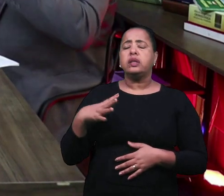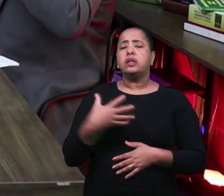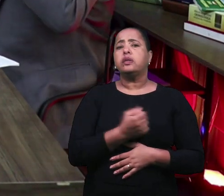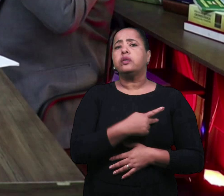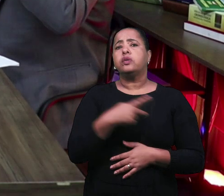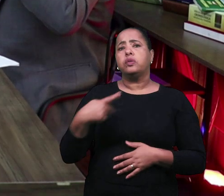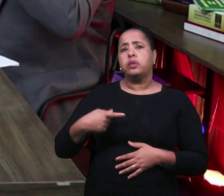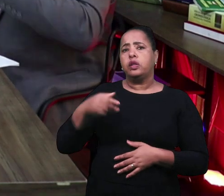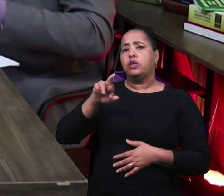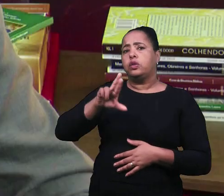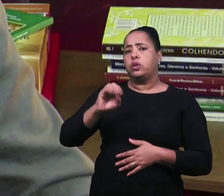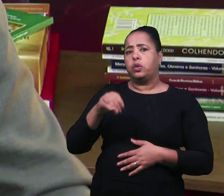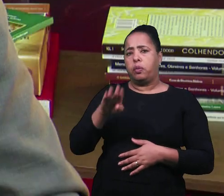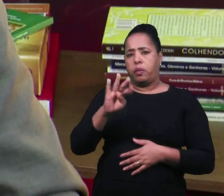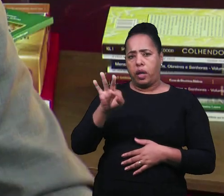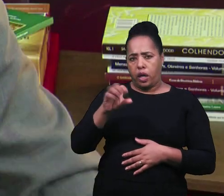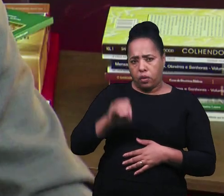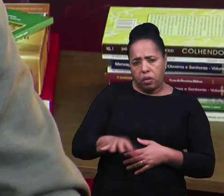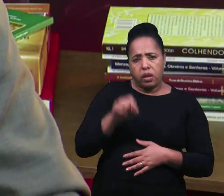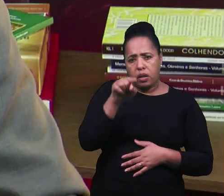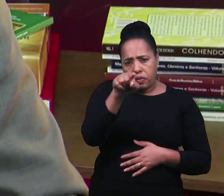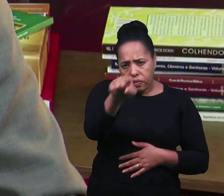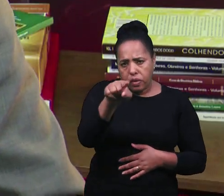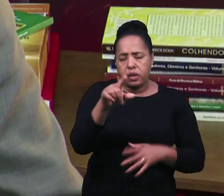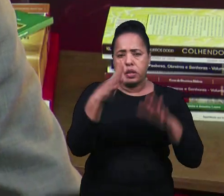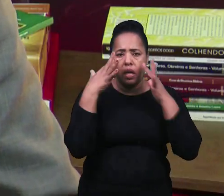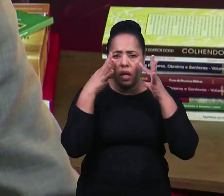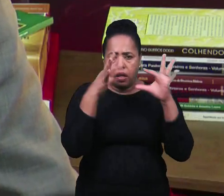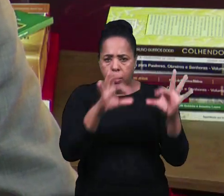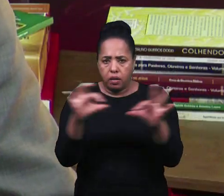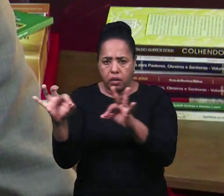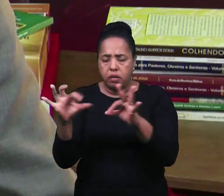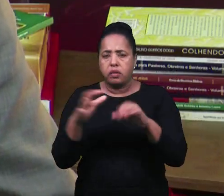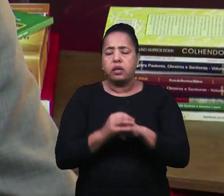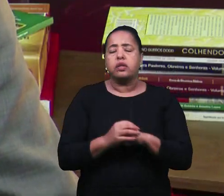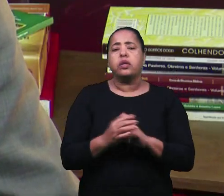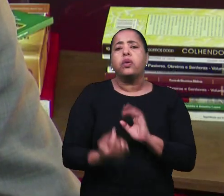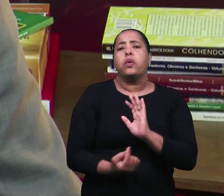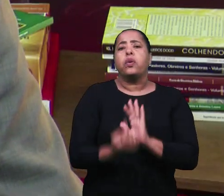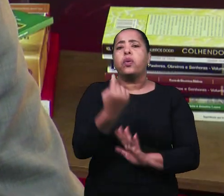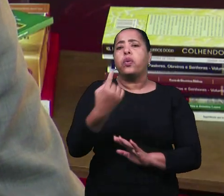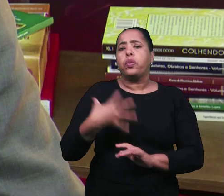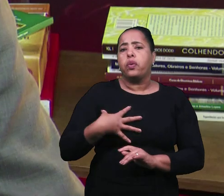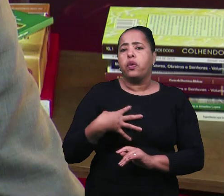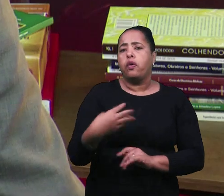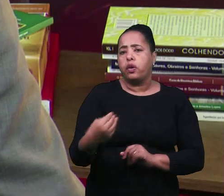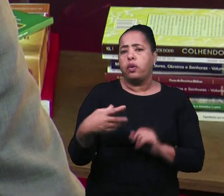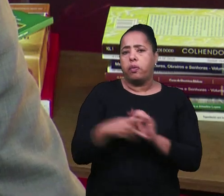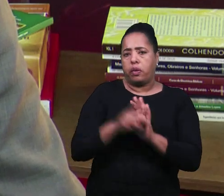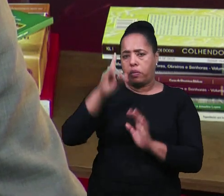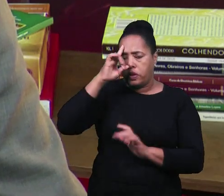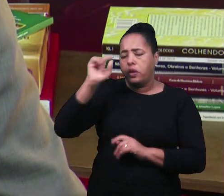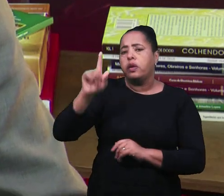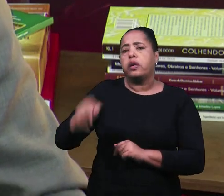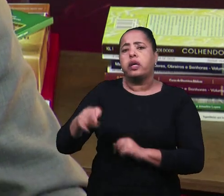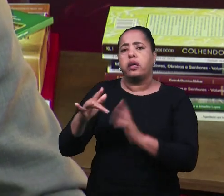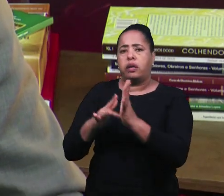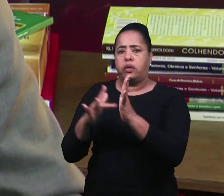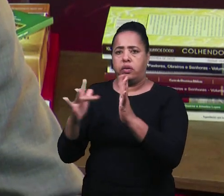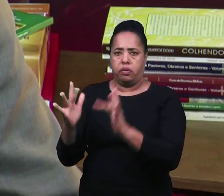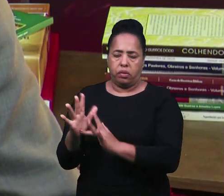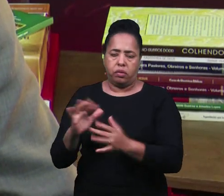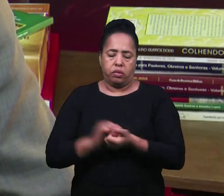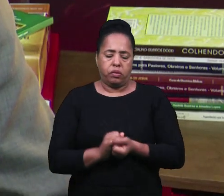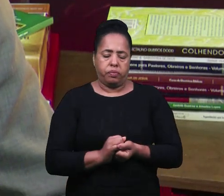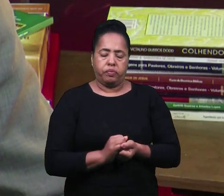que está aqui, para a salvação de você que está nos assistindo, seria o único filho de Deus, que é o Senhor Jesus. E o